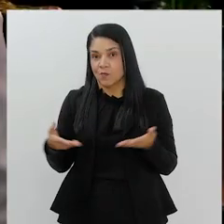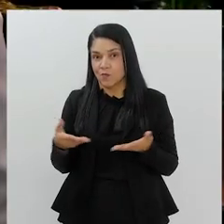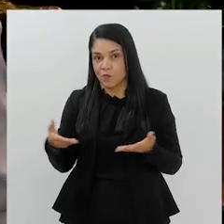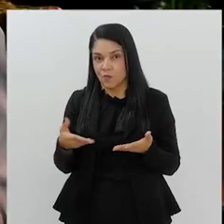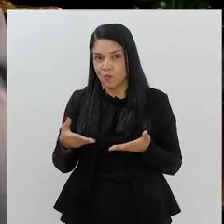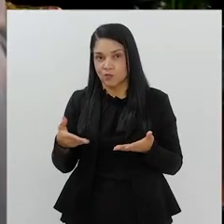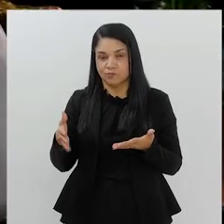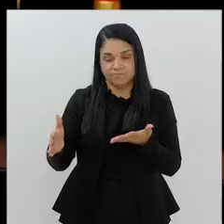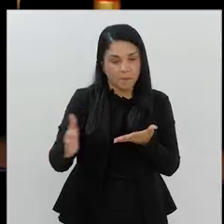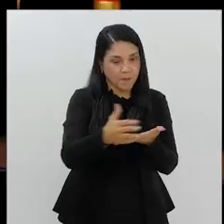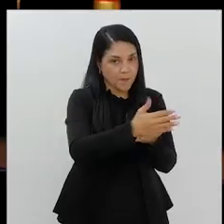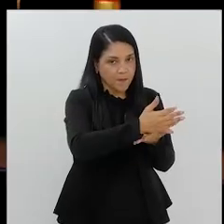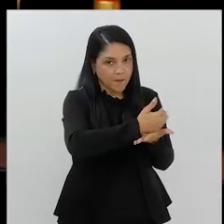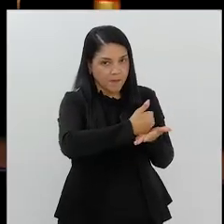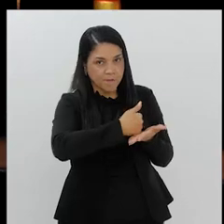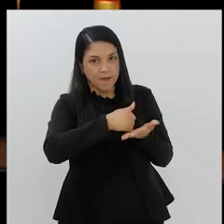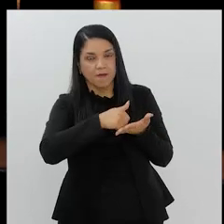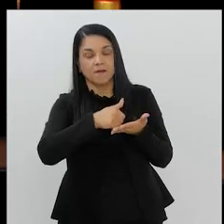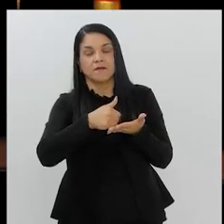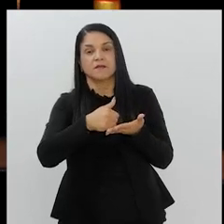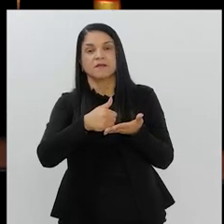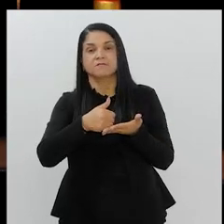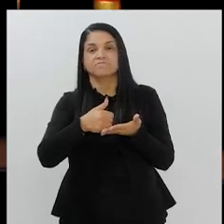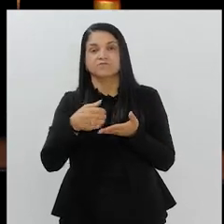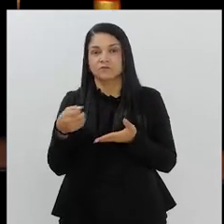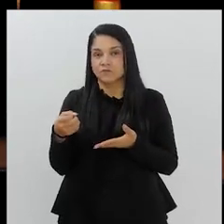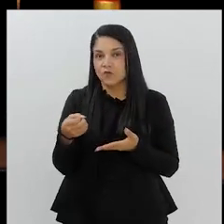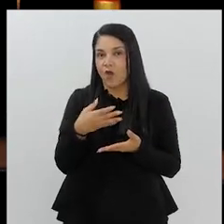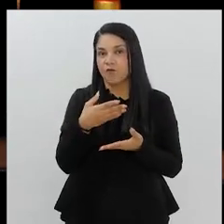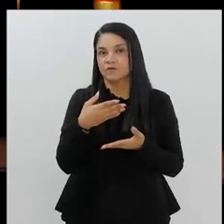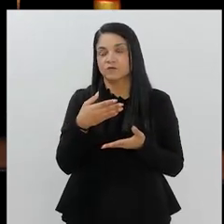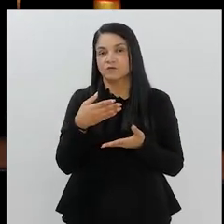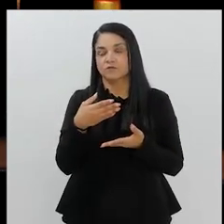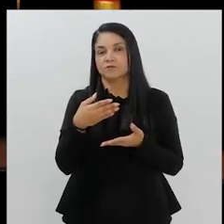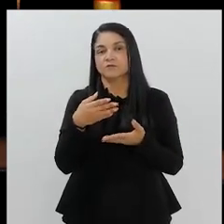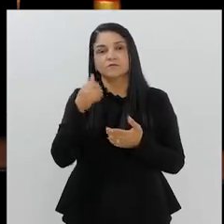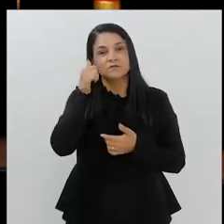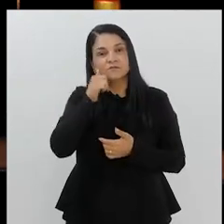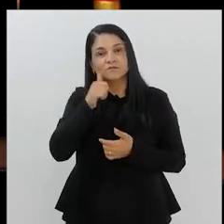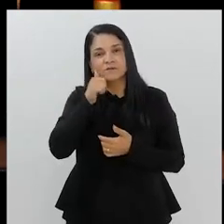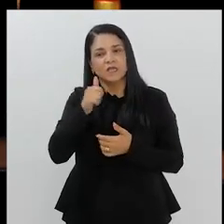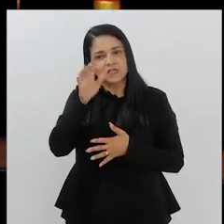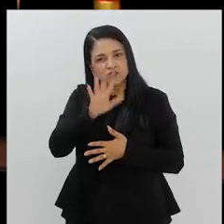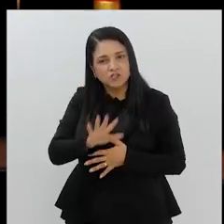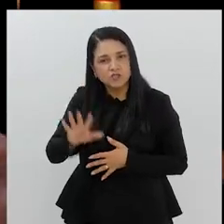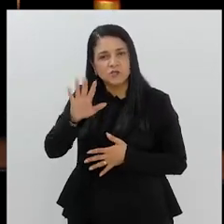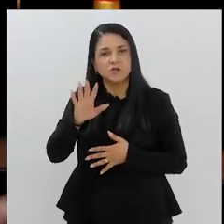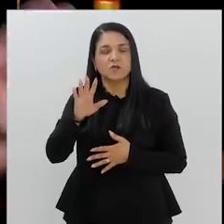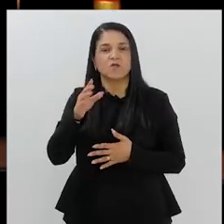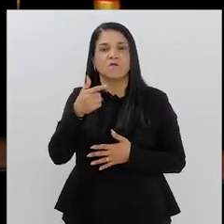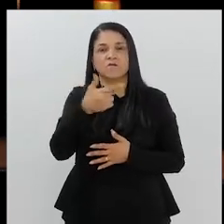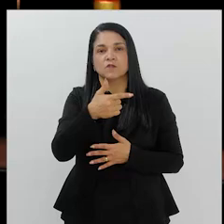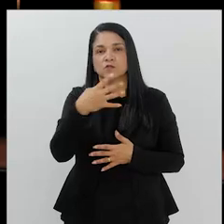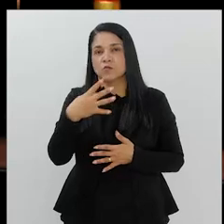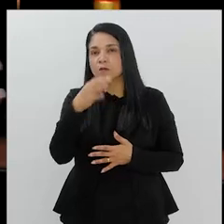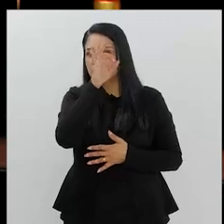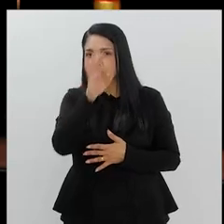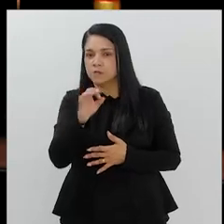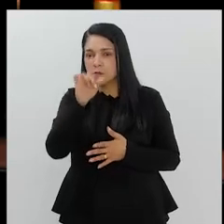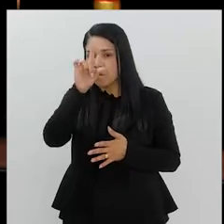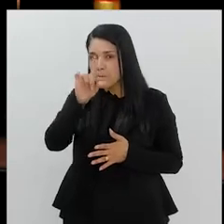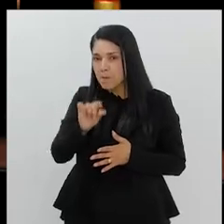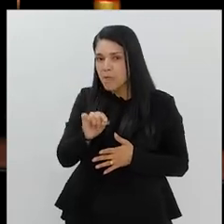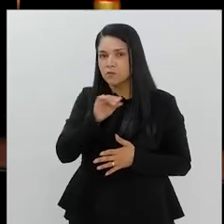gente estima de acordo com as os levantamentos mais recentes que a gente tem que cerca de que as mulheres no geral recebem cerca de